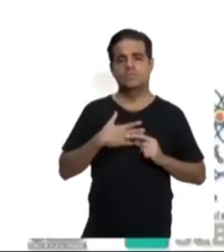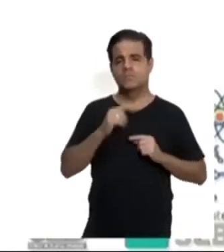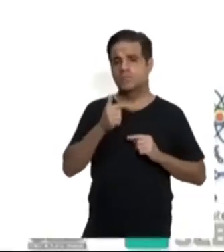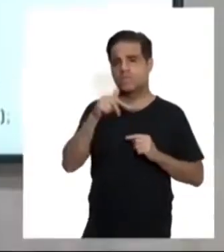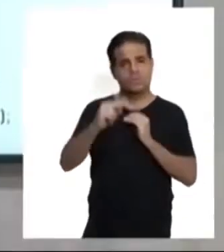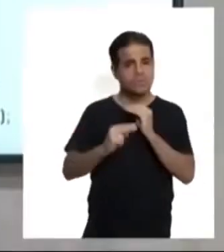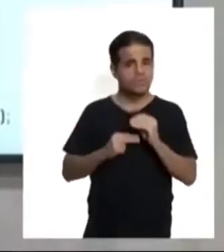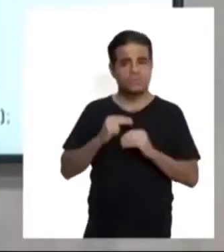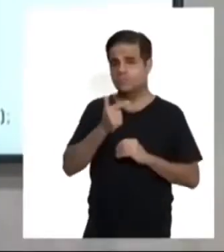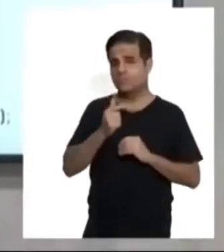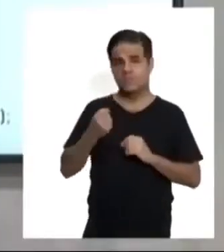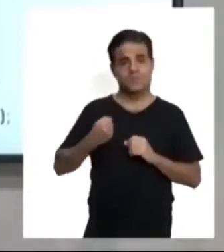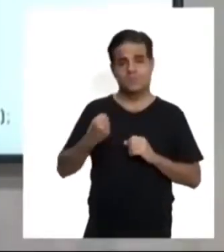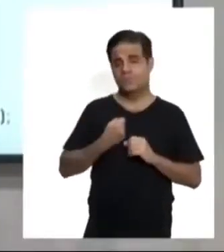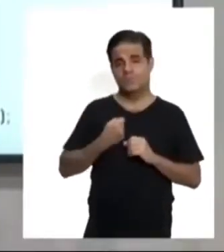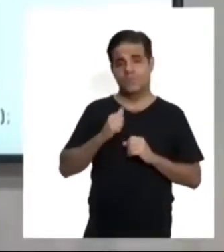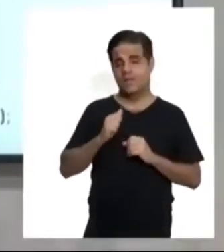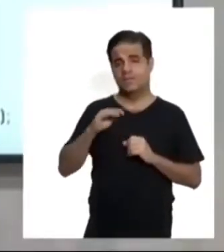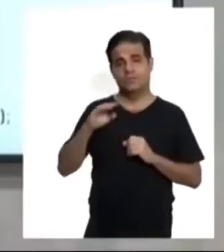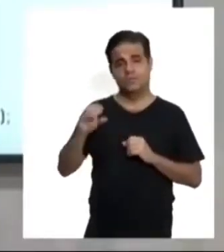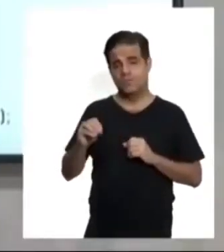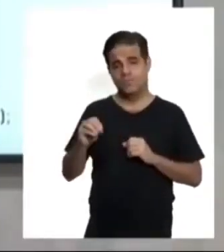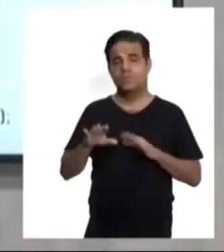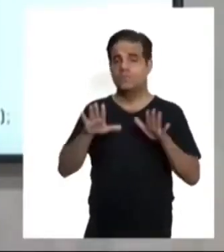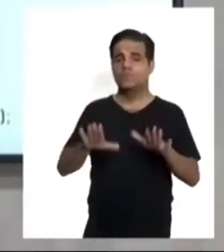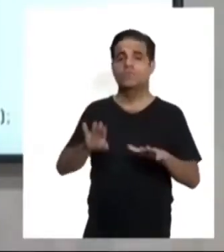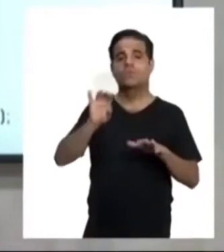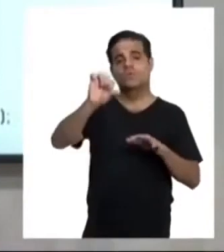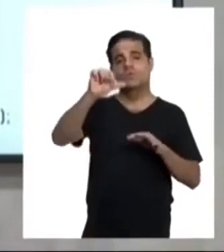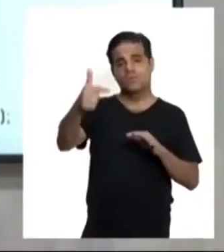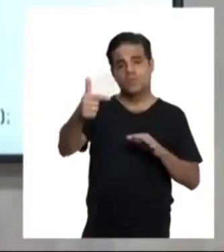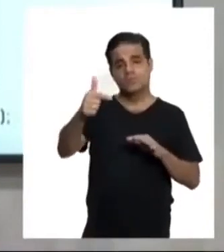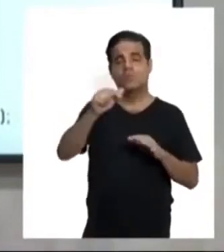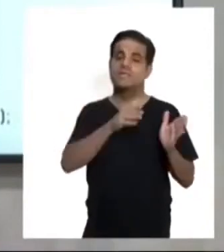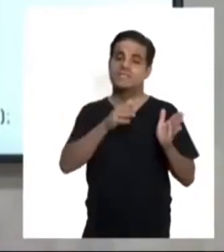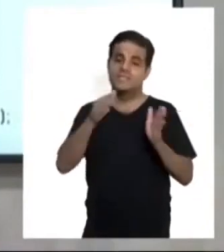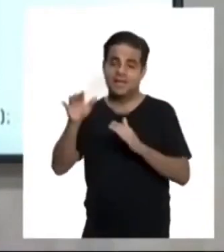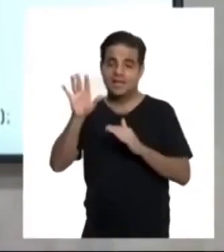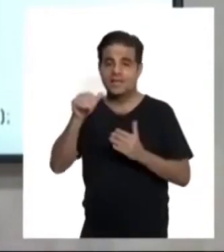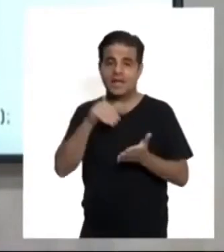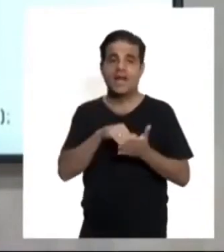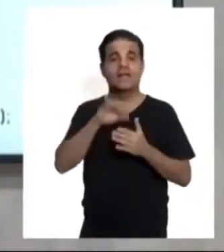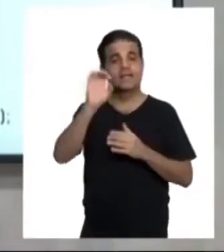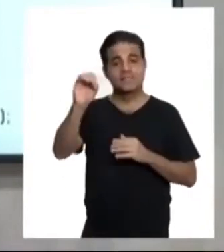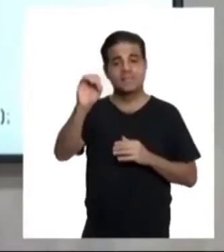número atômico. Então, ficou 92 daqui,